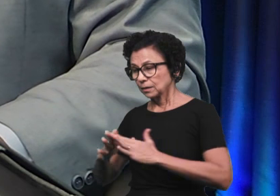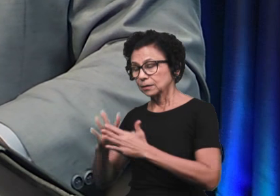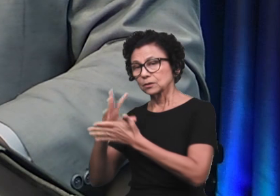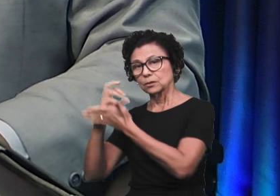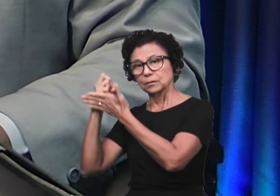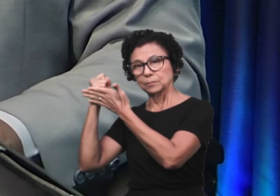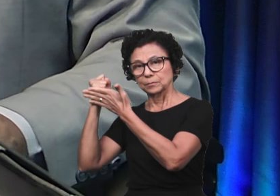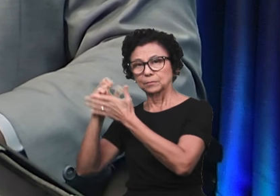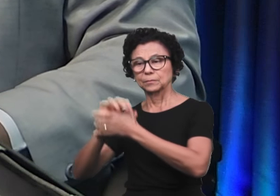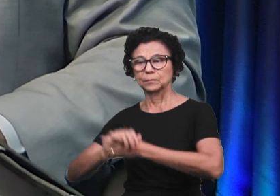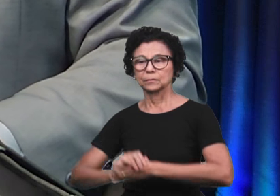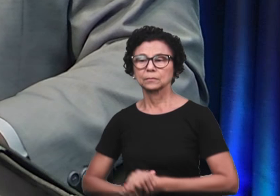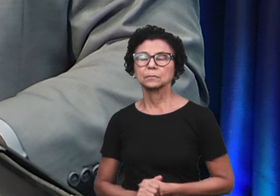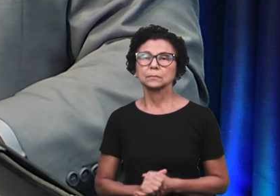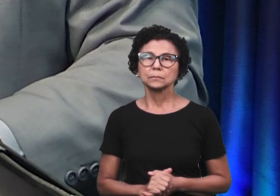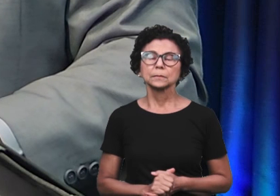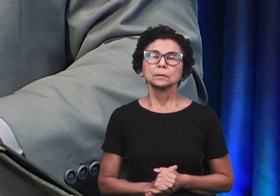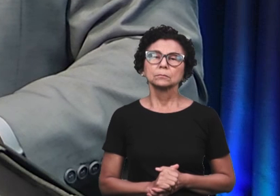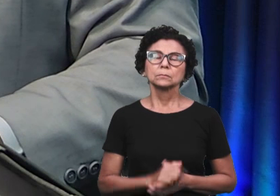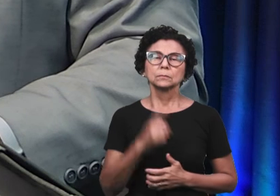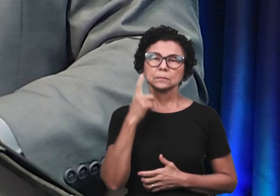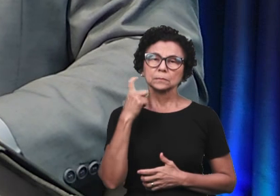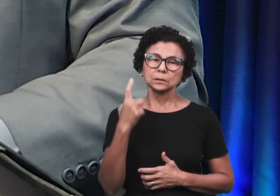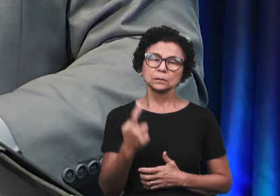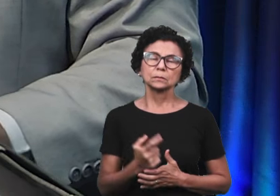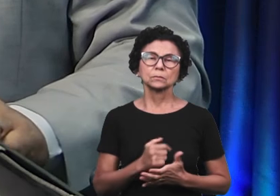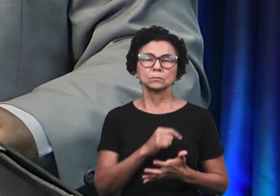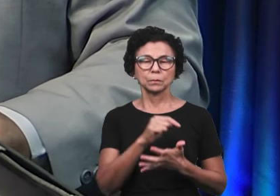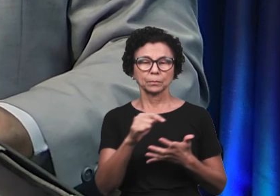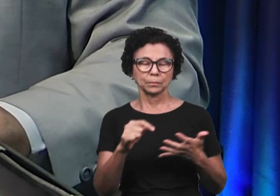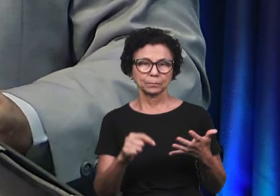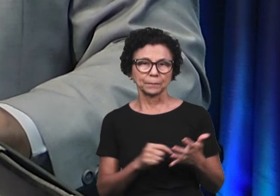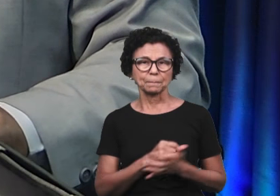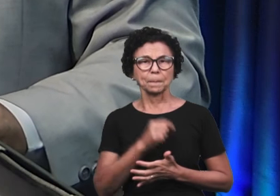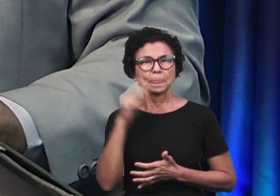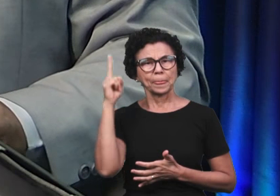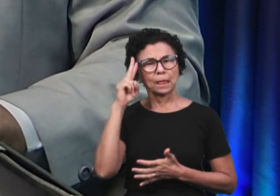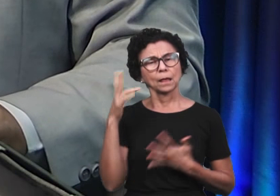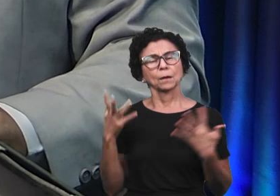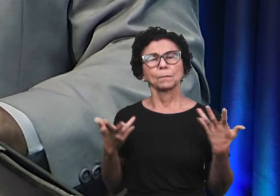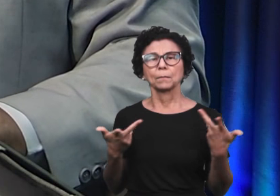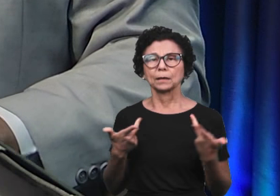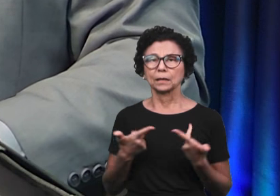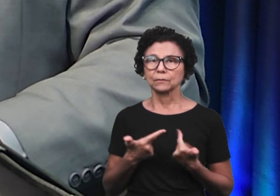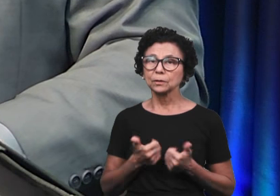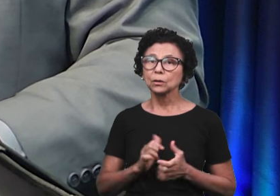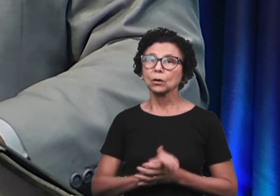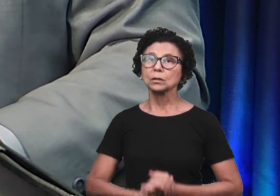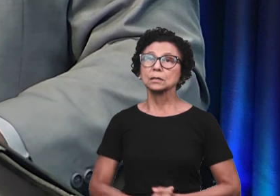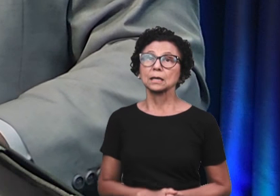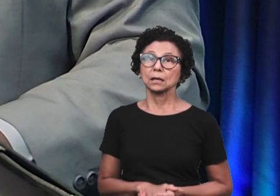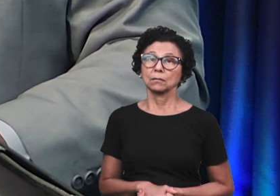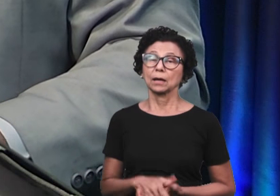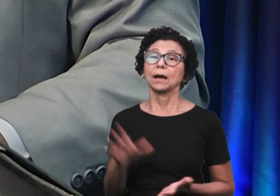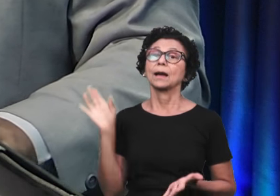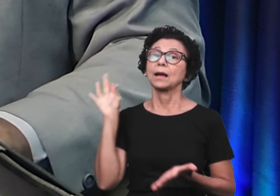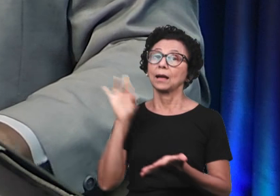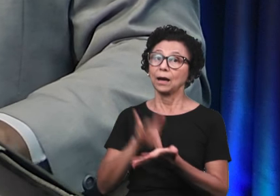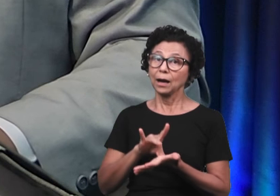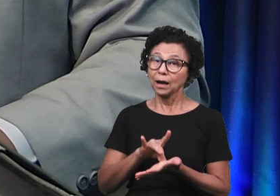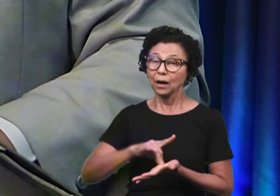aspectos, né, que nos chamam a atenção nessa história maravilhosa, história com H maiúsculo, foi uma história real,